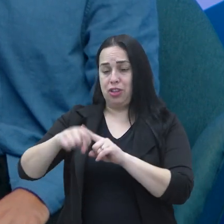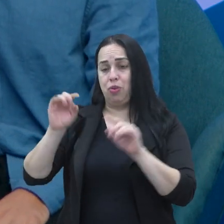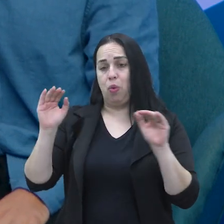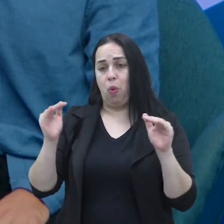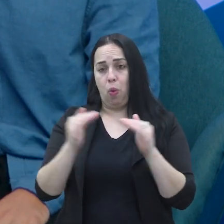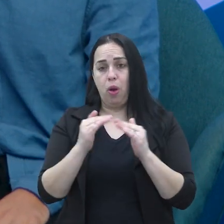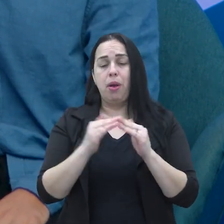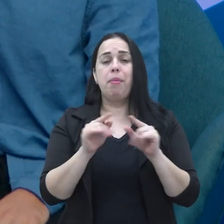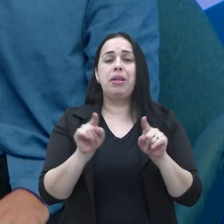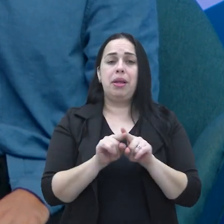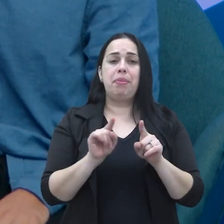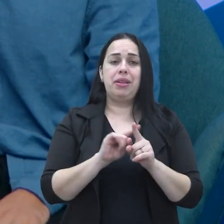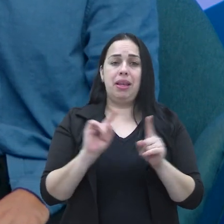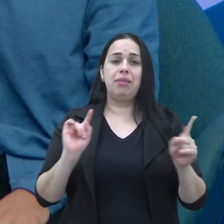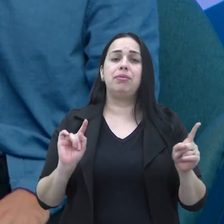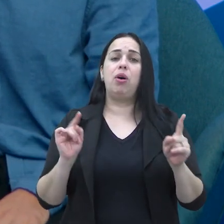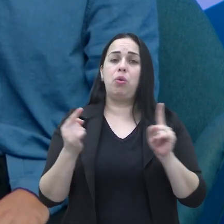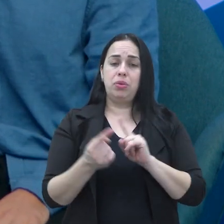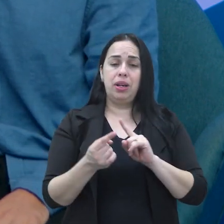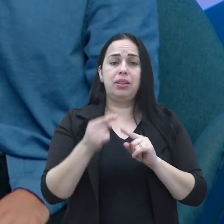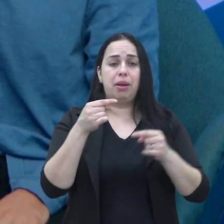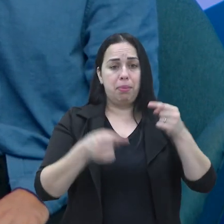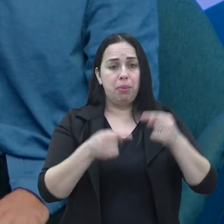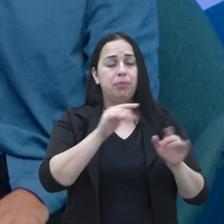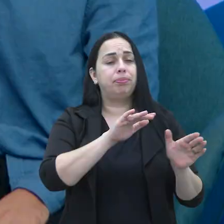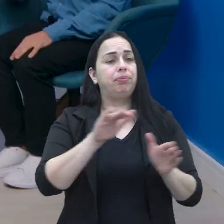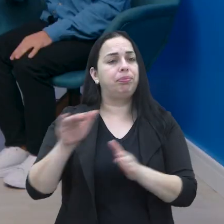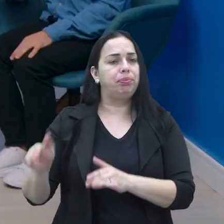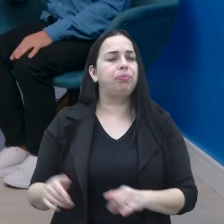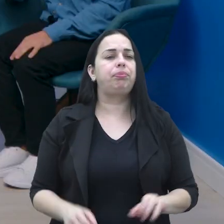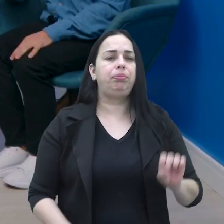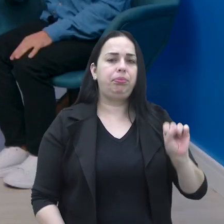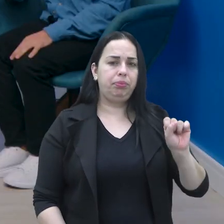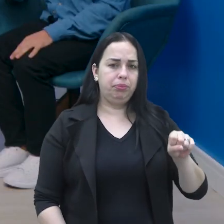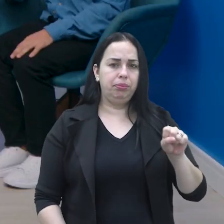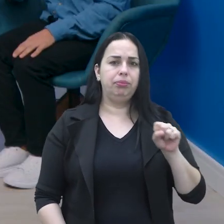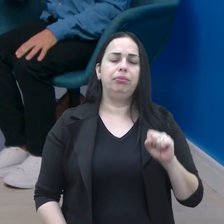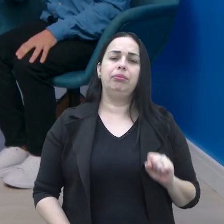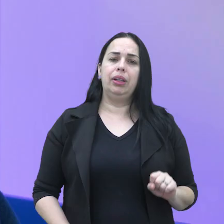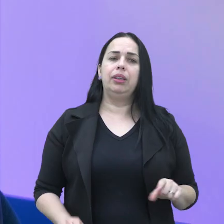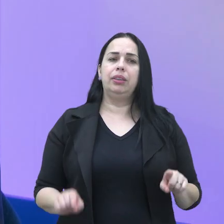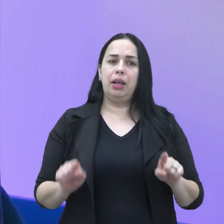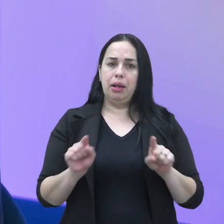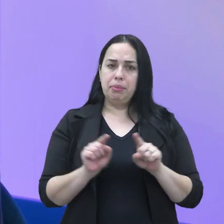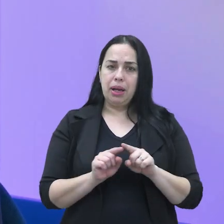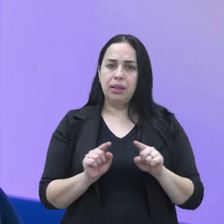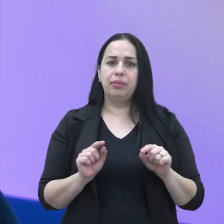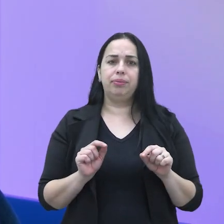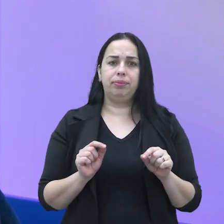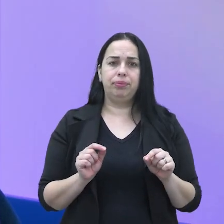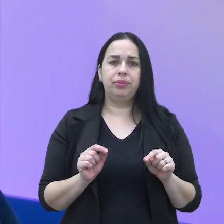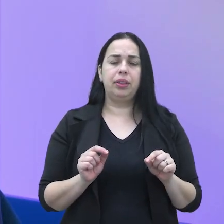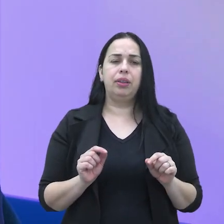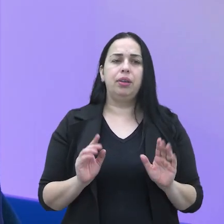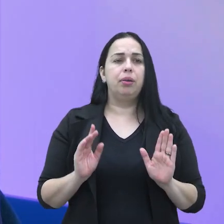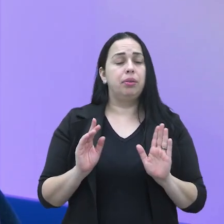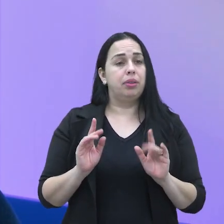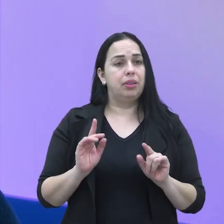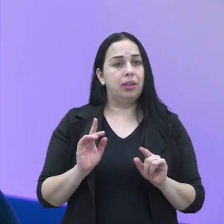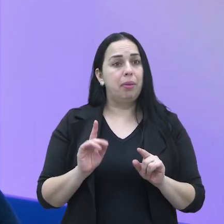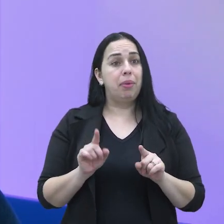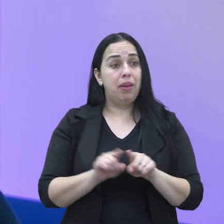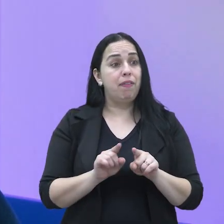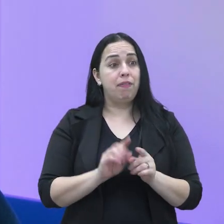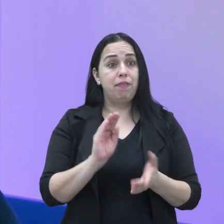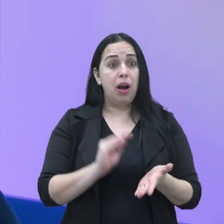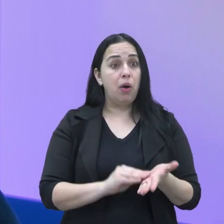sociedade concorda, mas tem esse outro lado também que você apontou, né, Limão? E uma das crises de representatividade é por